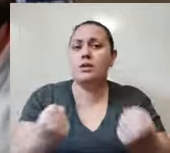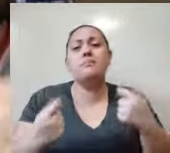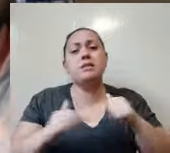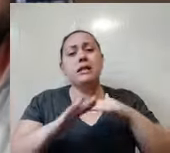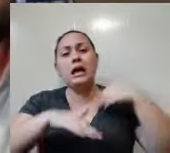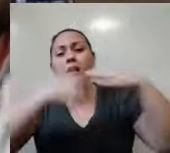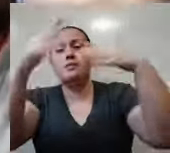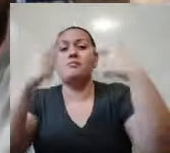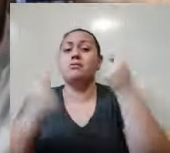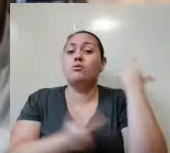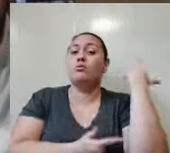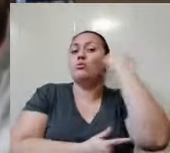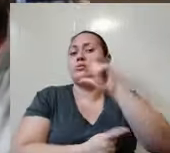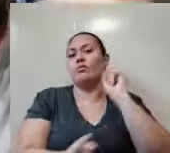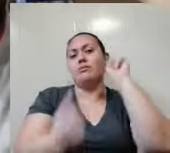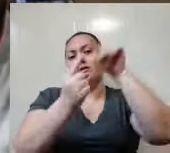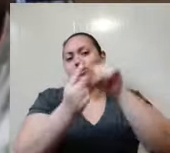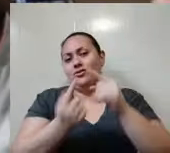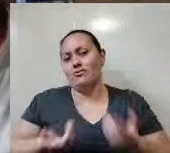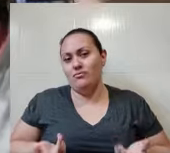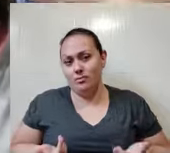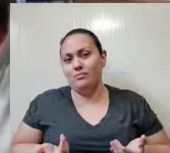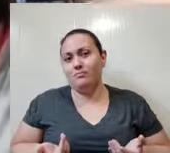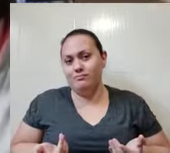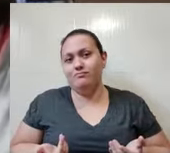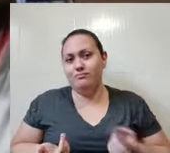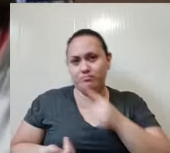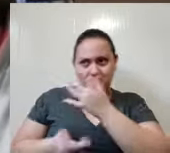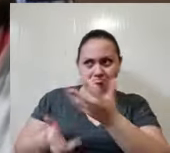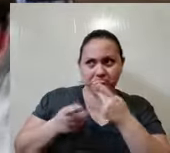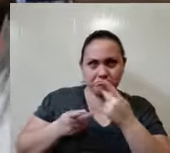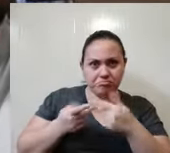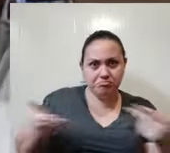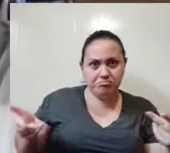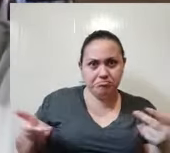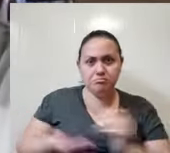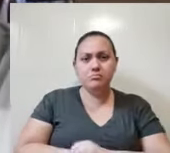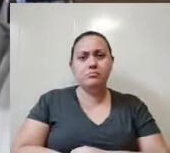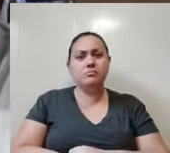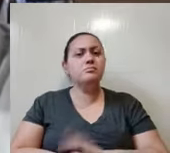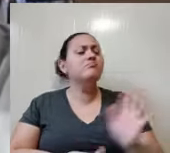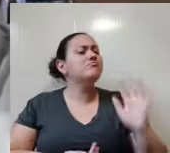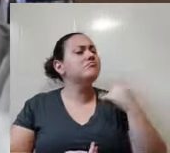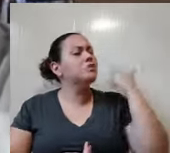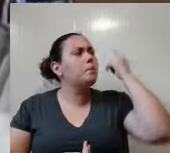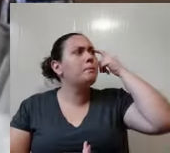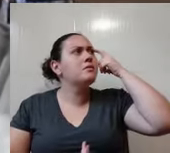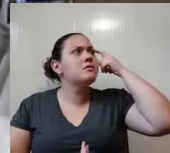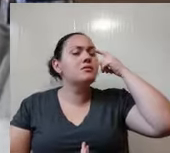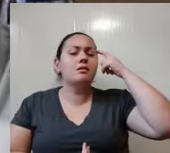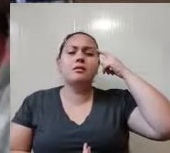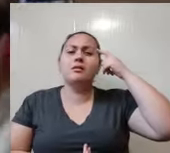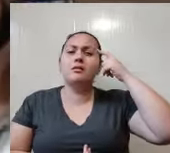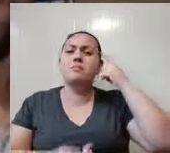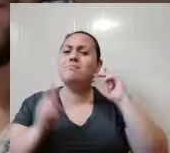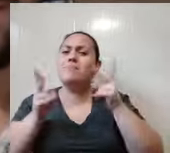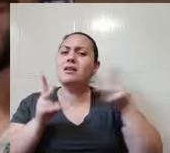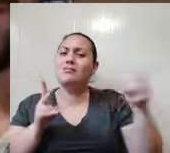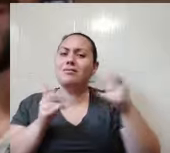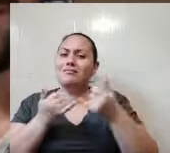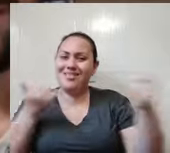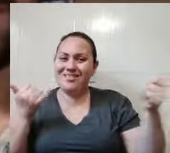gente precisa de muito esforço para crescer e conseguir alcançar as coisas que a gente quer. Quer falar alguma coisa, Camila?